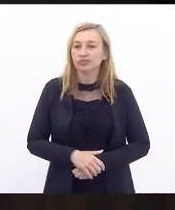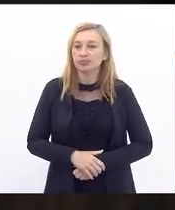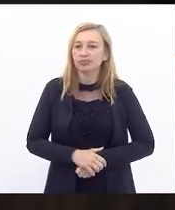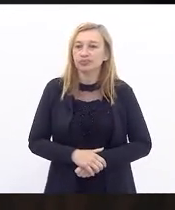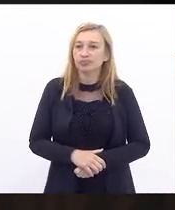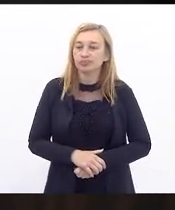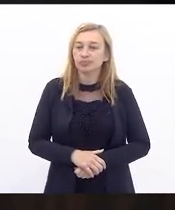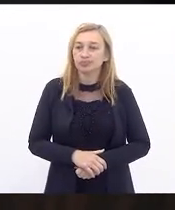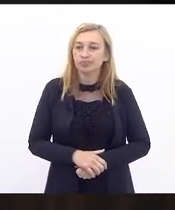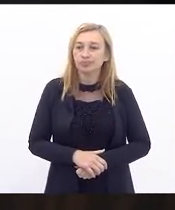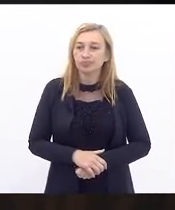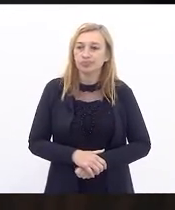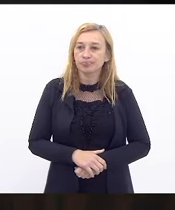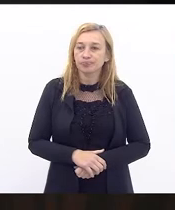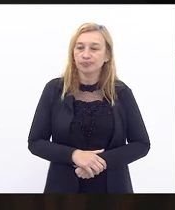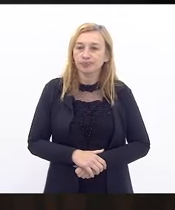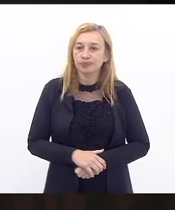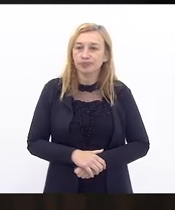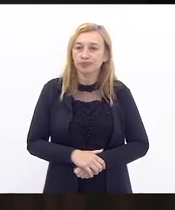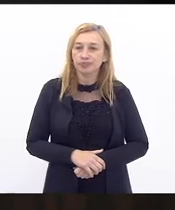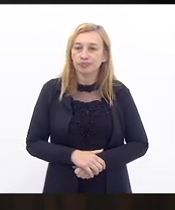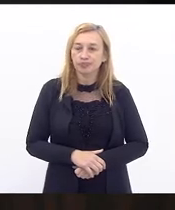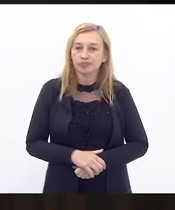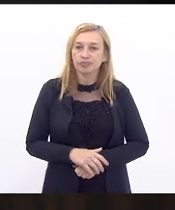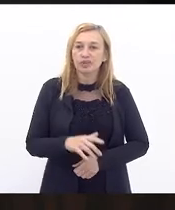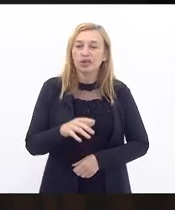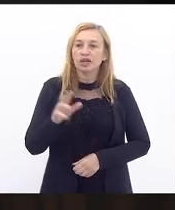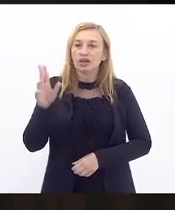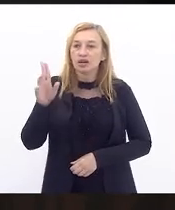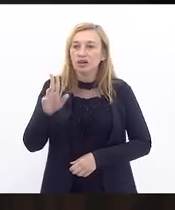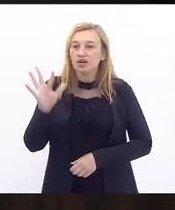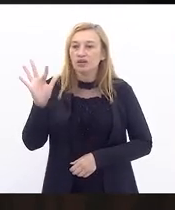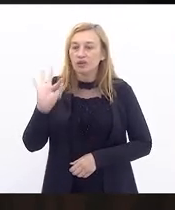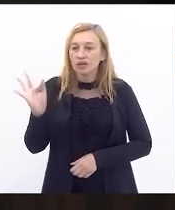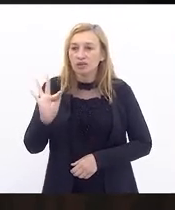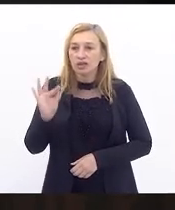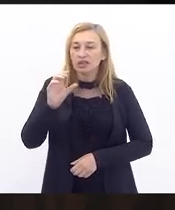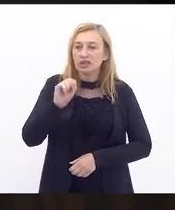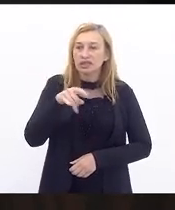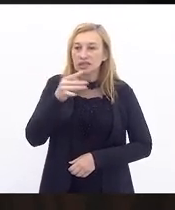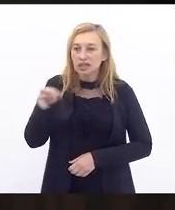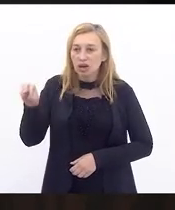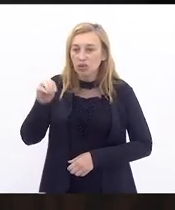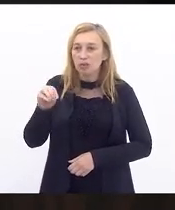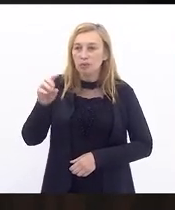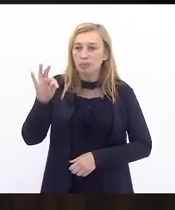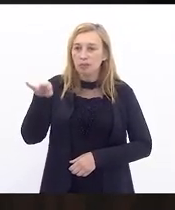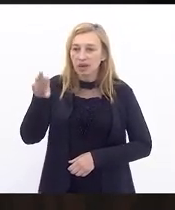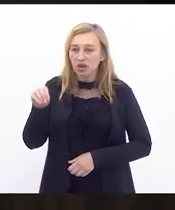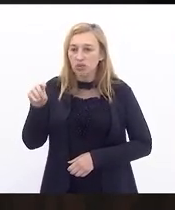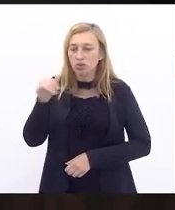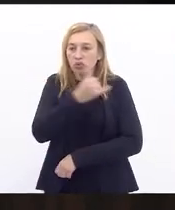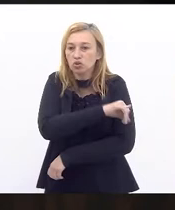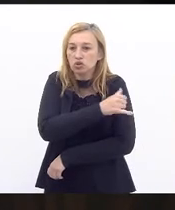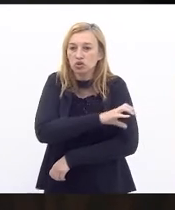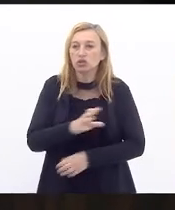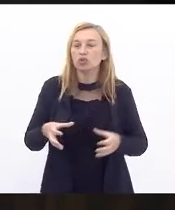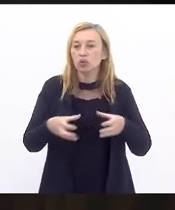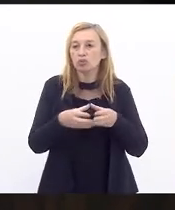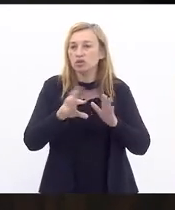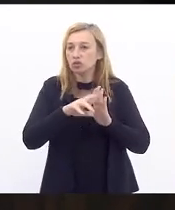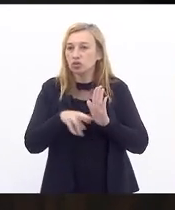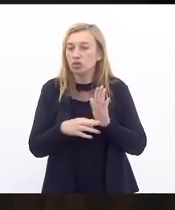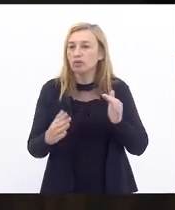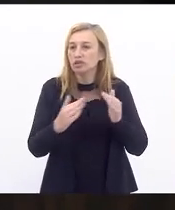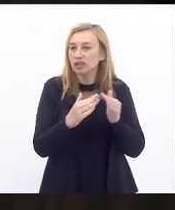diploma à Faculdade de São Bento do Rio de Janeiro, pendente de parecer da Comissão de Normas Internas